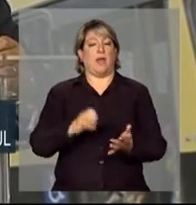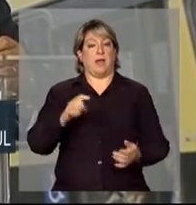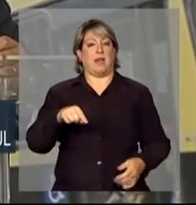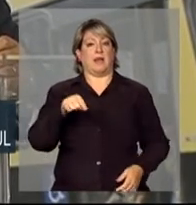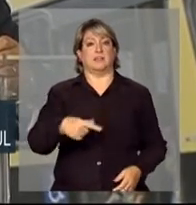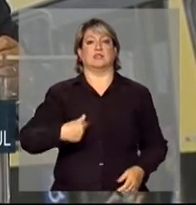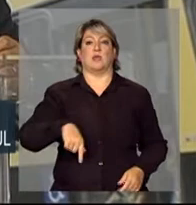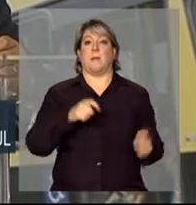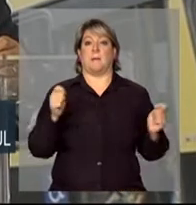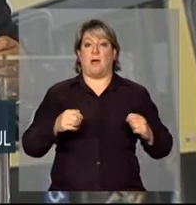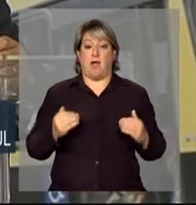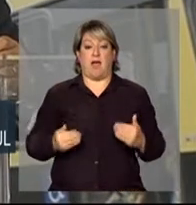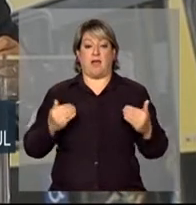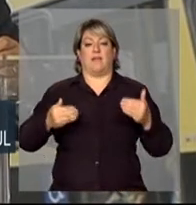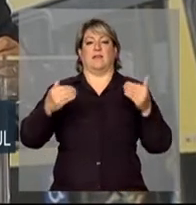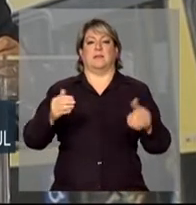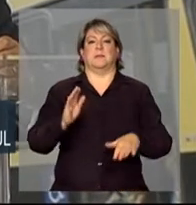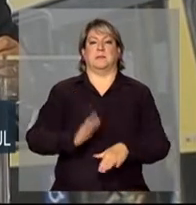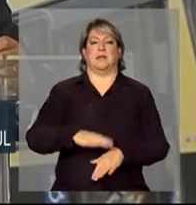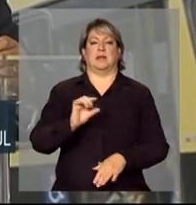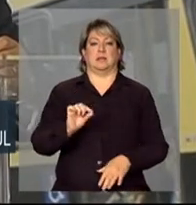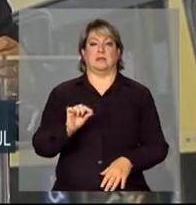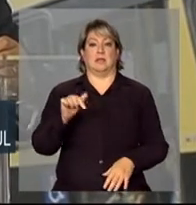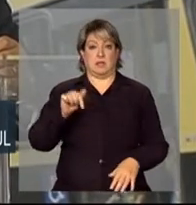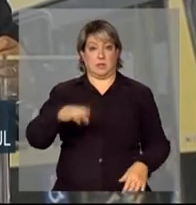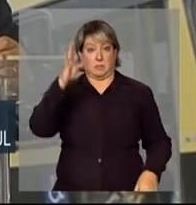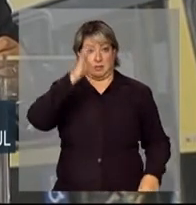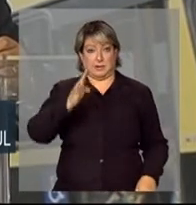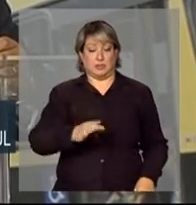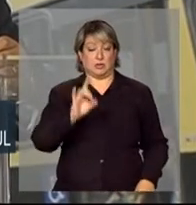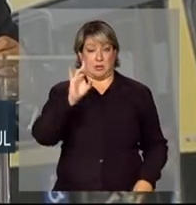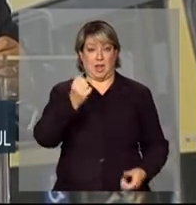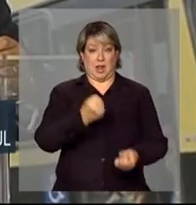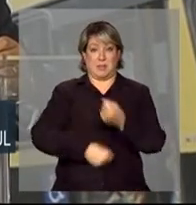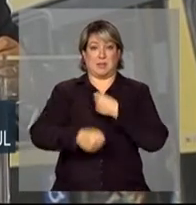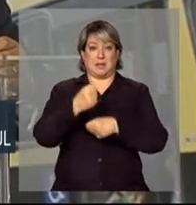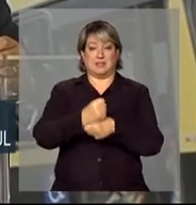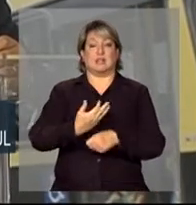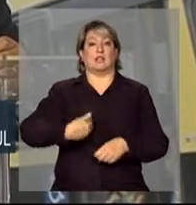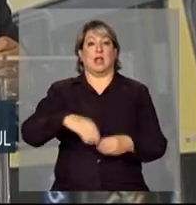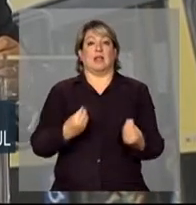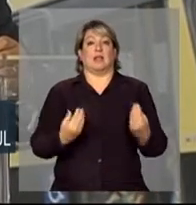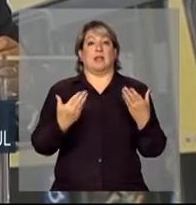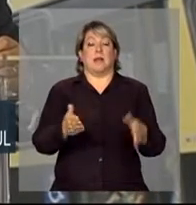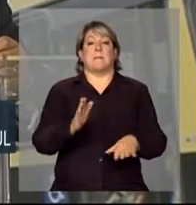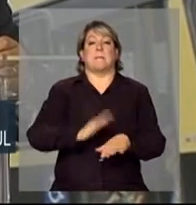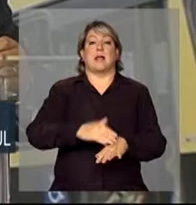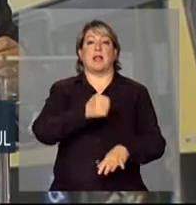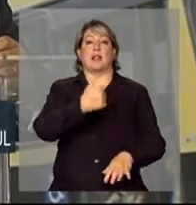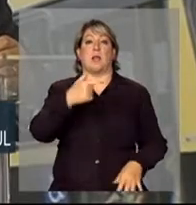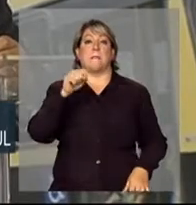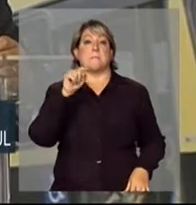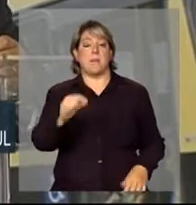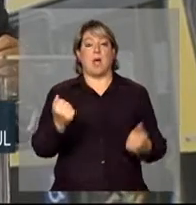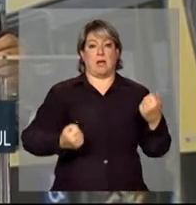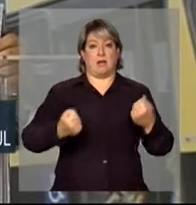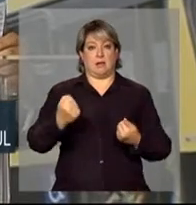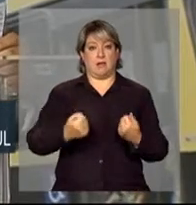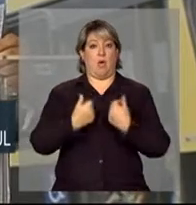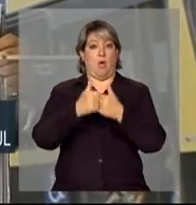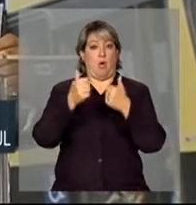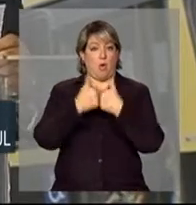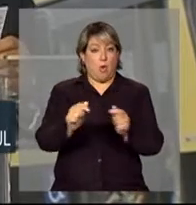que nós possamos avançar ainda mais. No Brasil, só no ano passado, nós entregamos mais de 12 mil veículos que foram adquiridos a